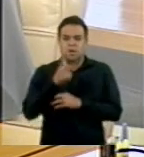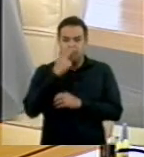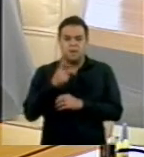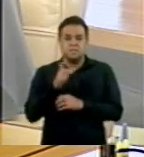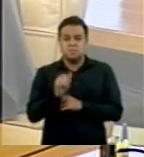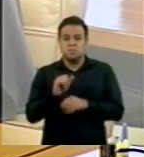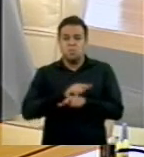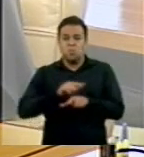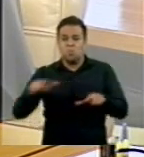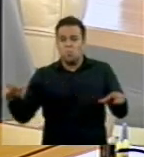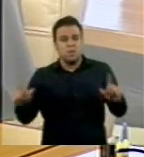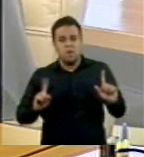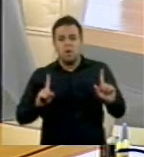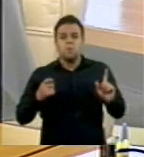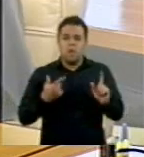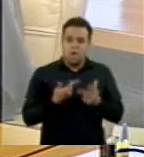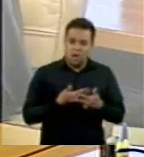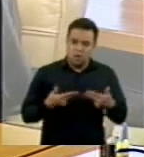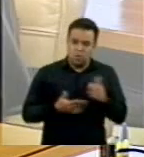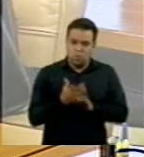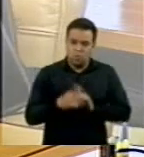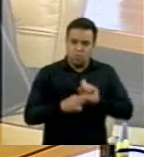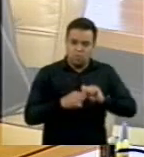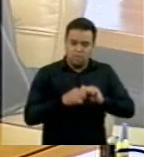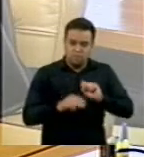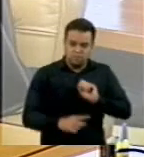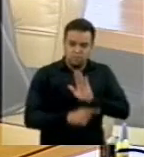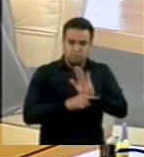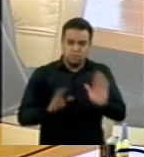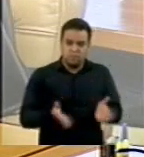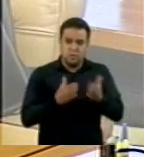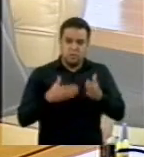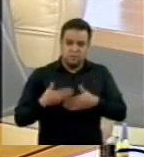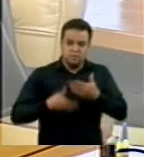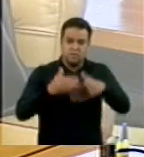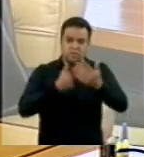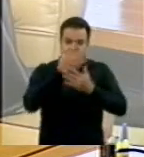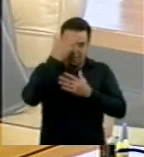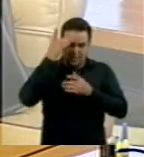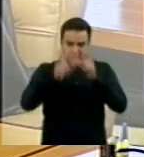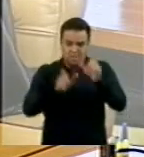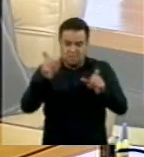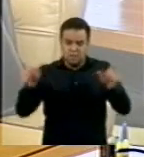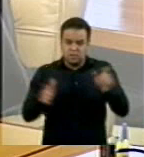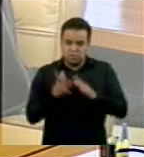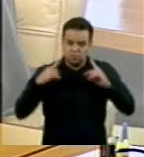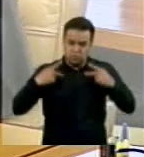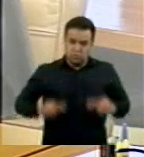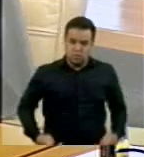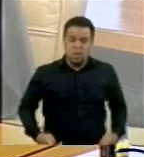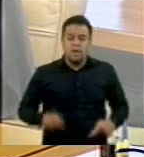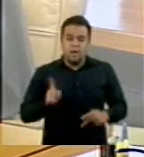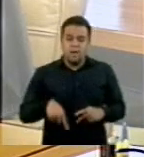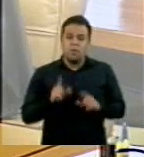melhores teorizações constitucionais reconhecem que o desenvolvimento da pessoa como indivíduo pressupõe o outro. Em